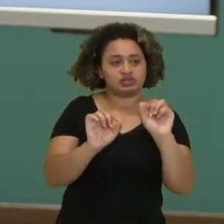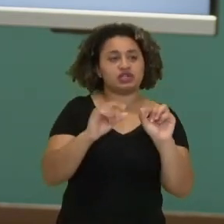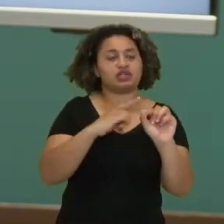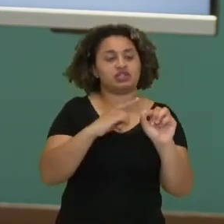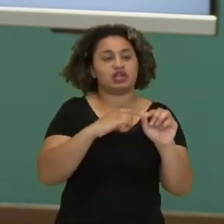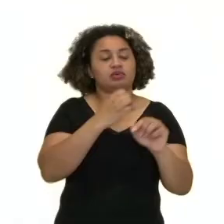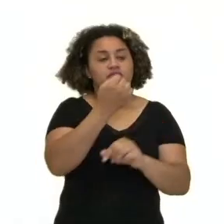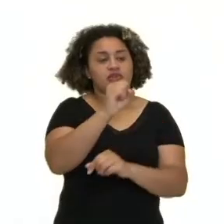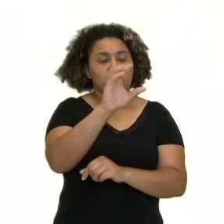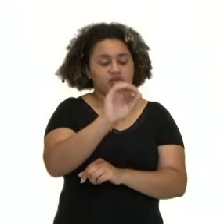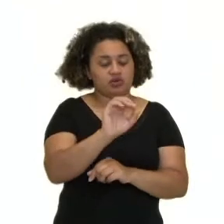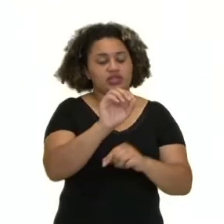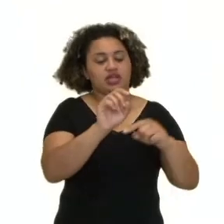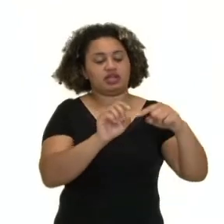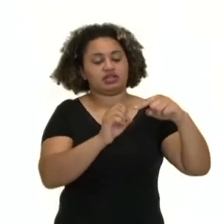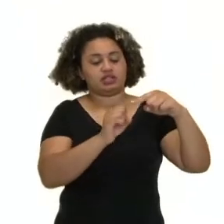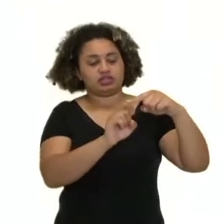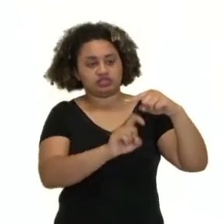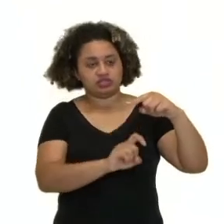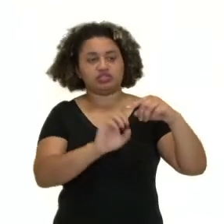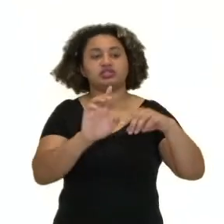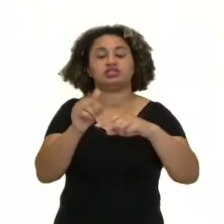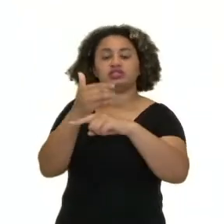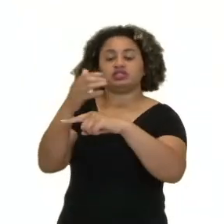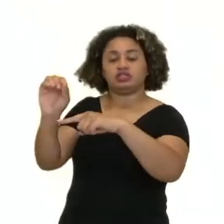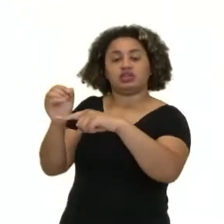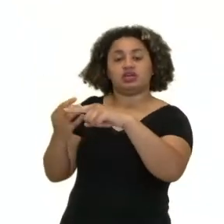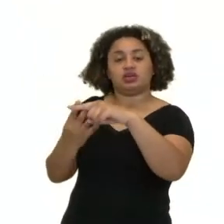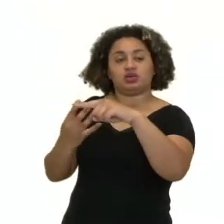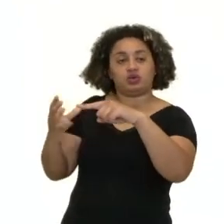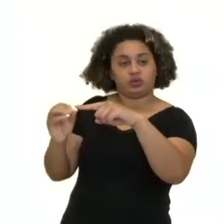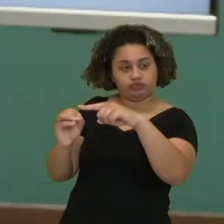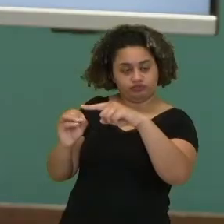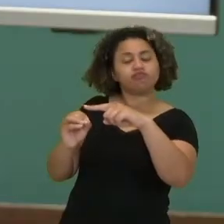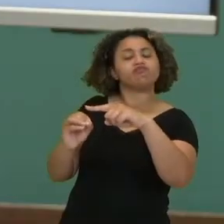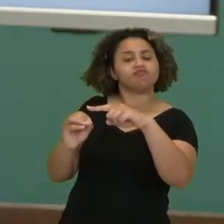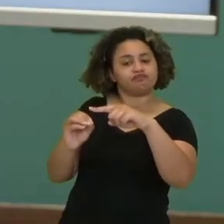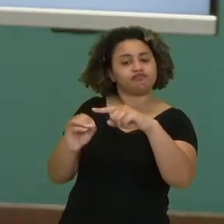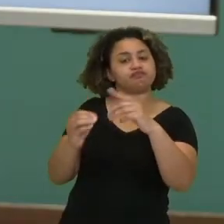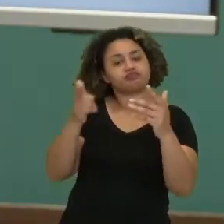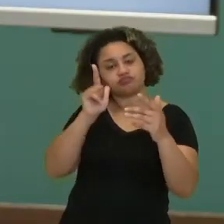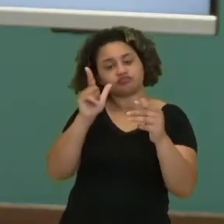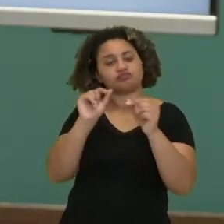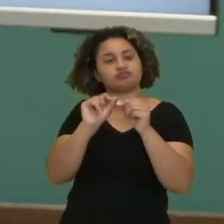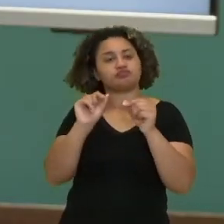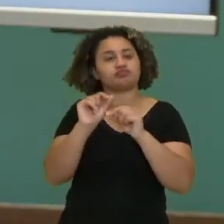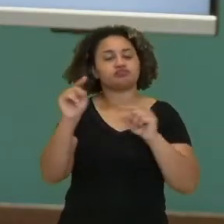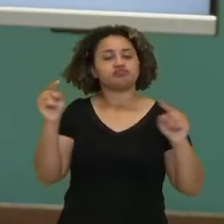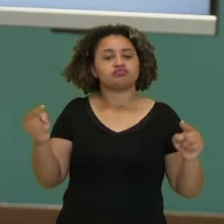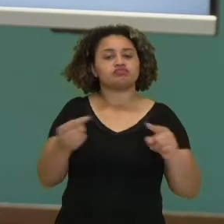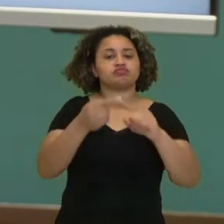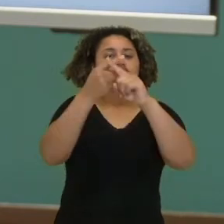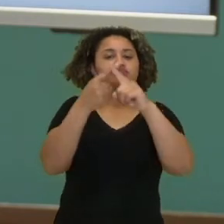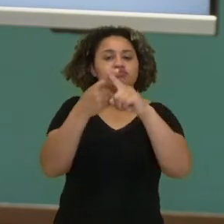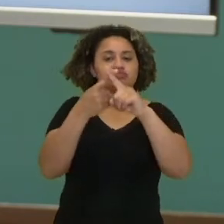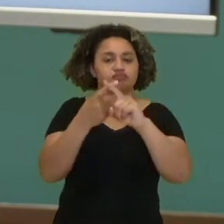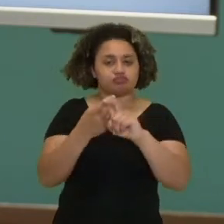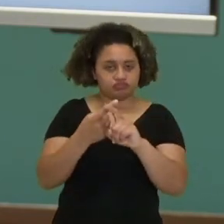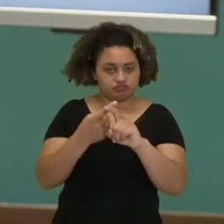temos que 80 está para X e 100 está para 40. Então, na sequência, fazemos